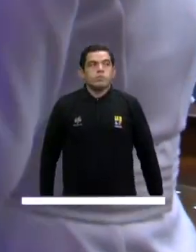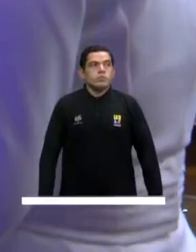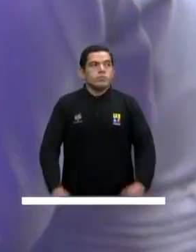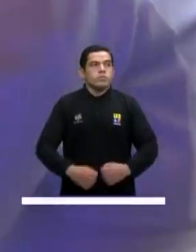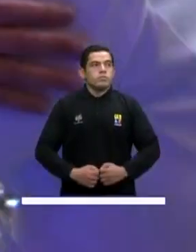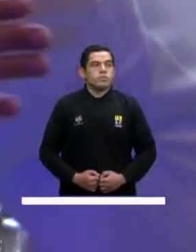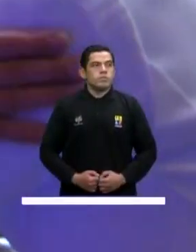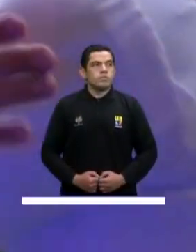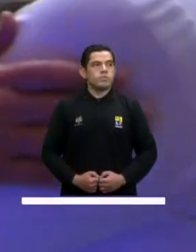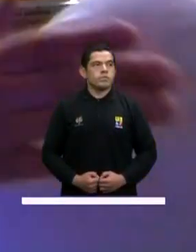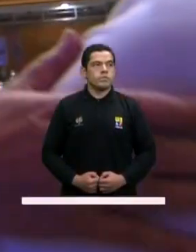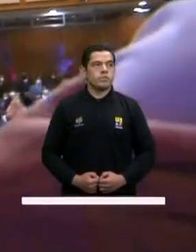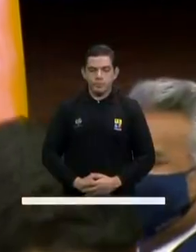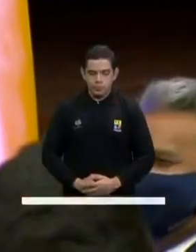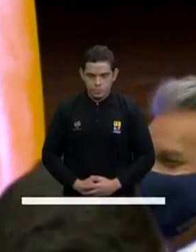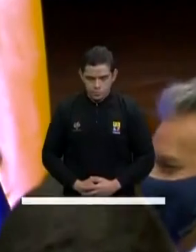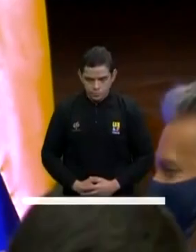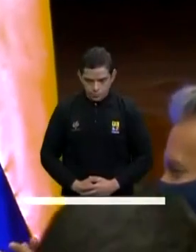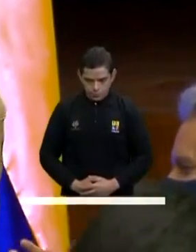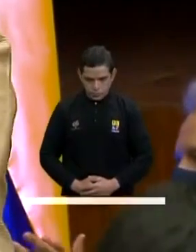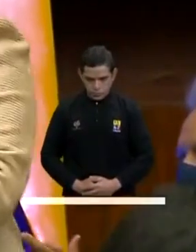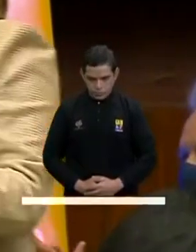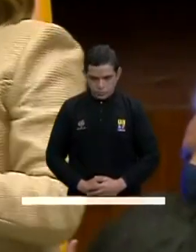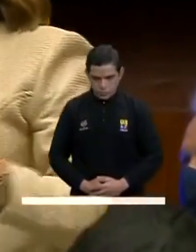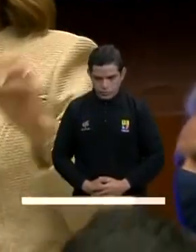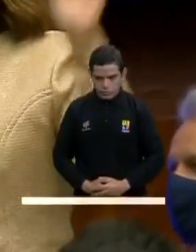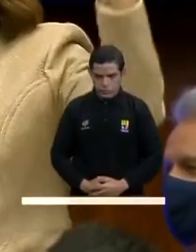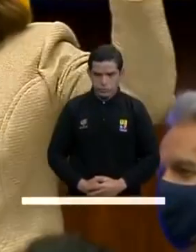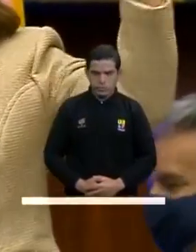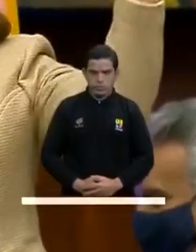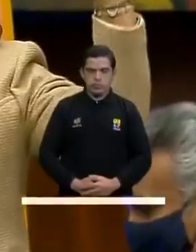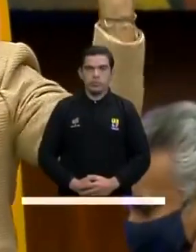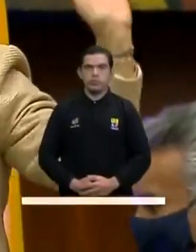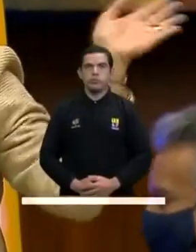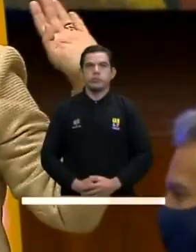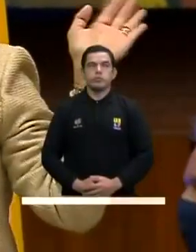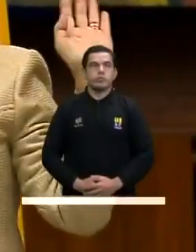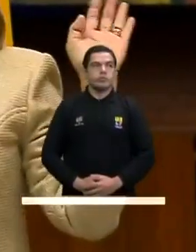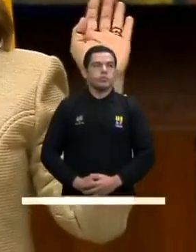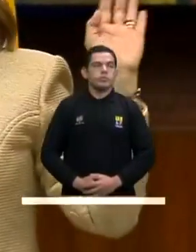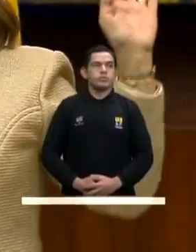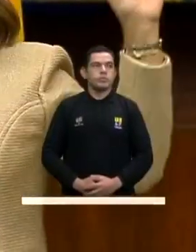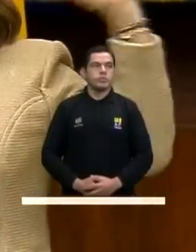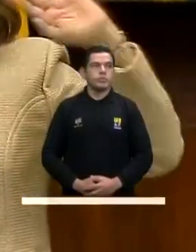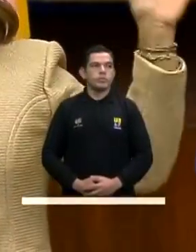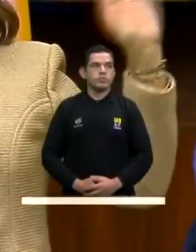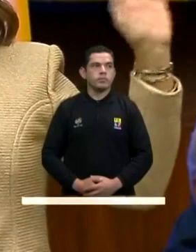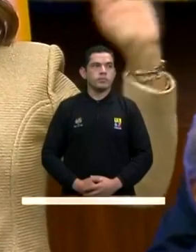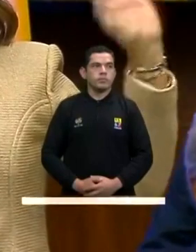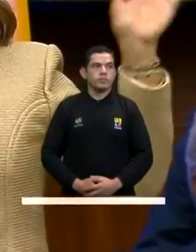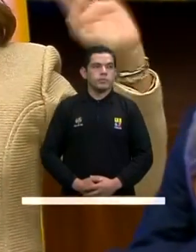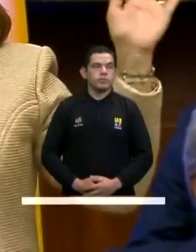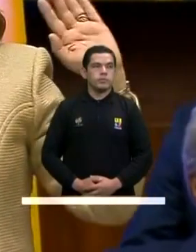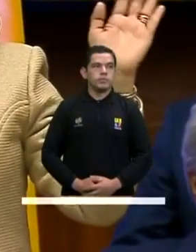60,5 por cento dos equatorianos laço substituir o Lene moreno que chegou à presidência impulsionado pelo